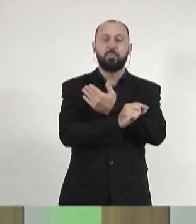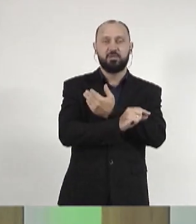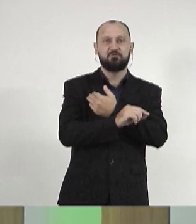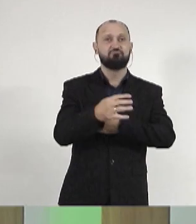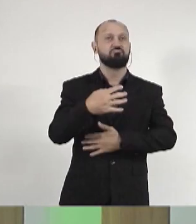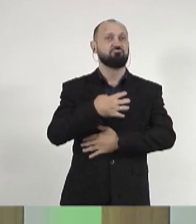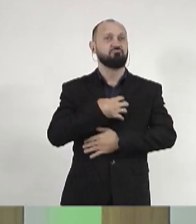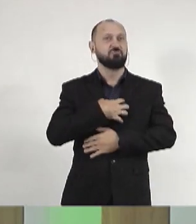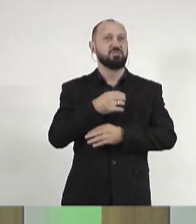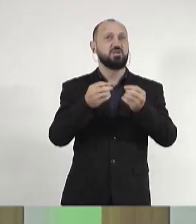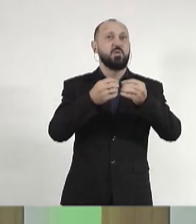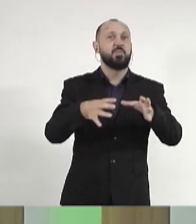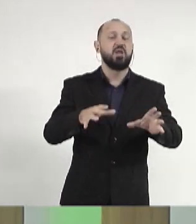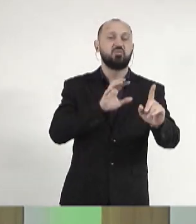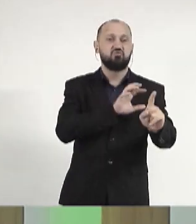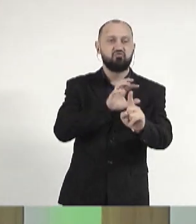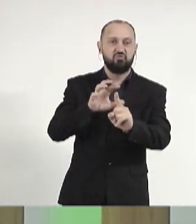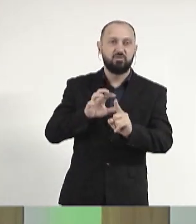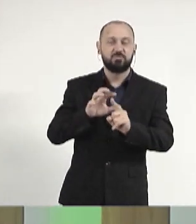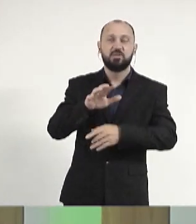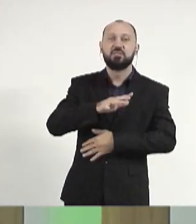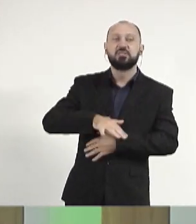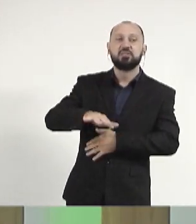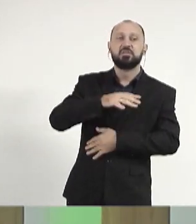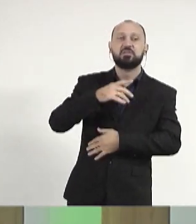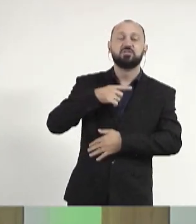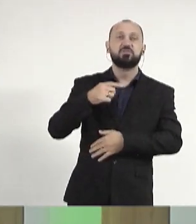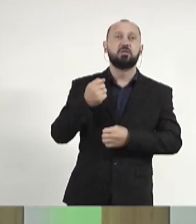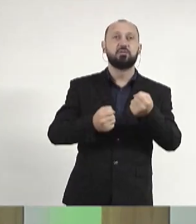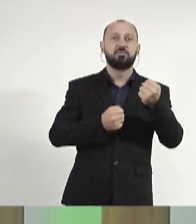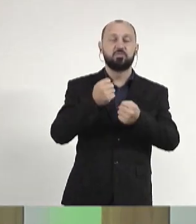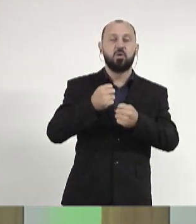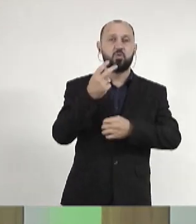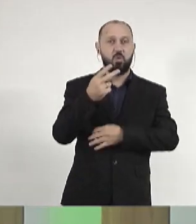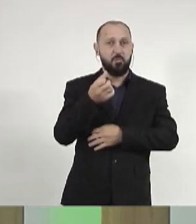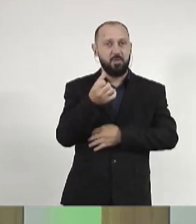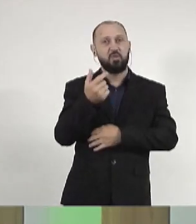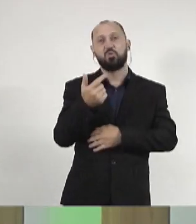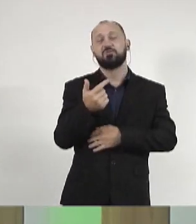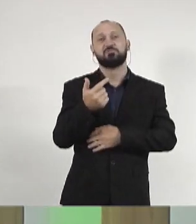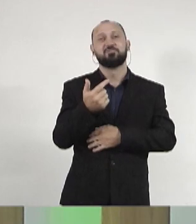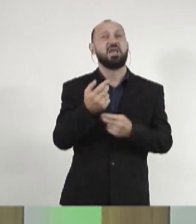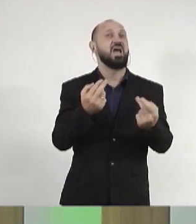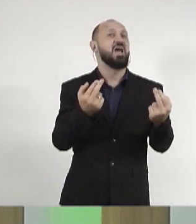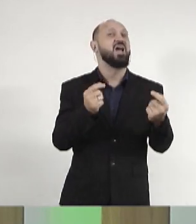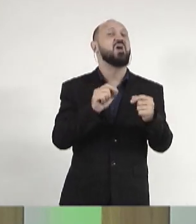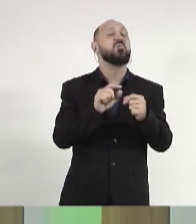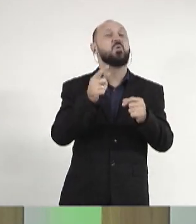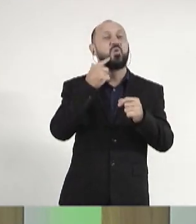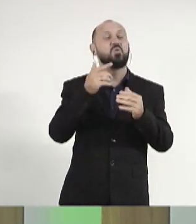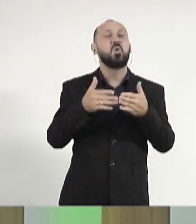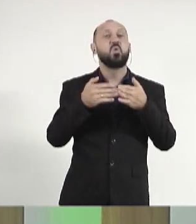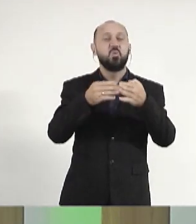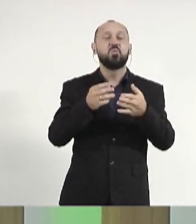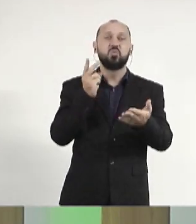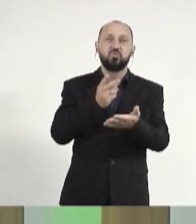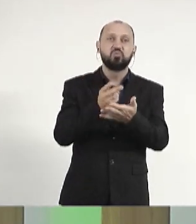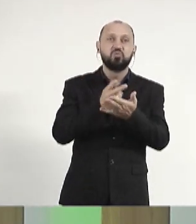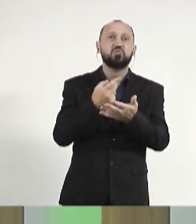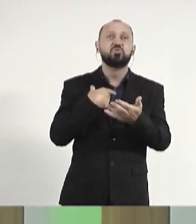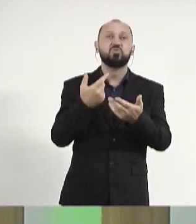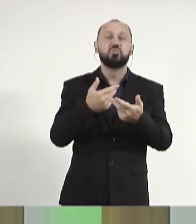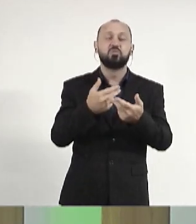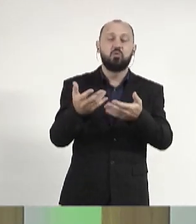não sinta esse efeito dos impactos do aumento de veículos na BR-262 e, ao mesmo tempo, que Corumbá continue escoando